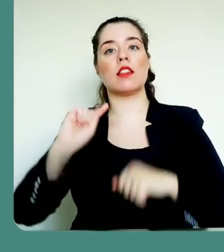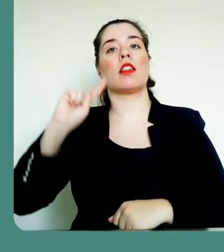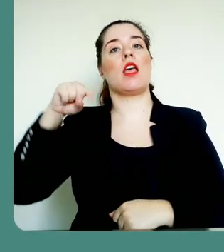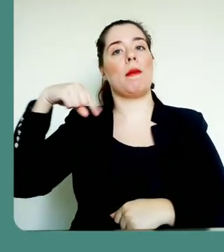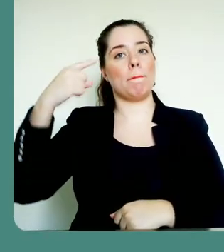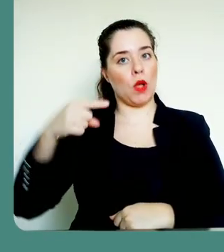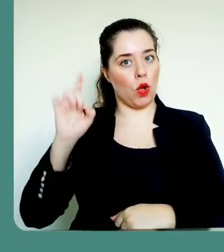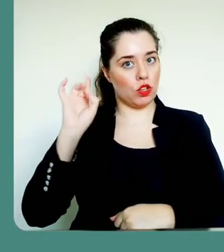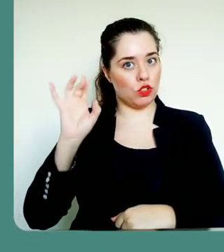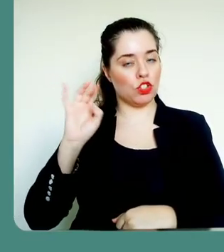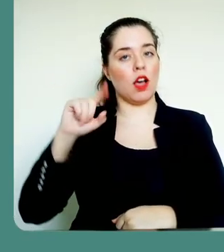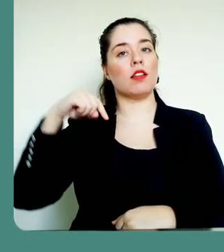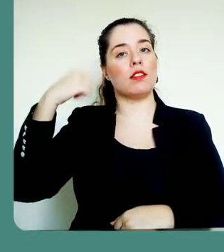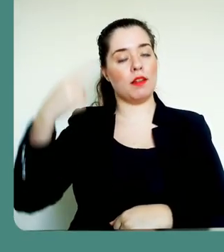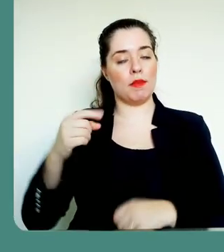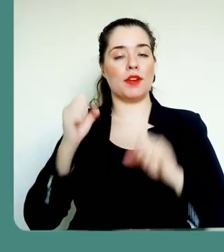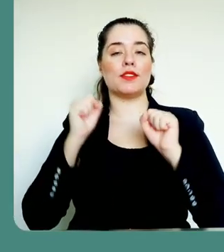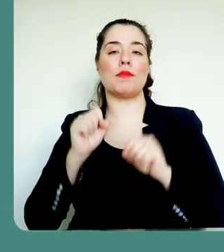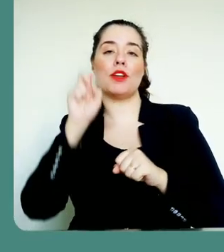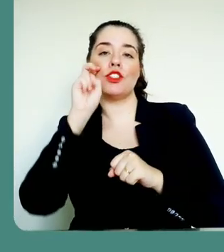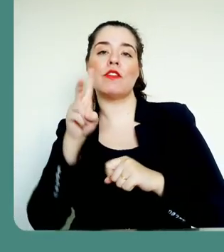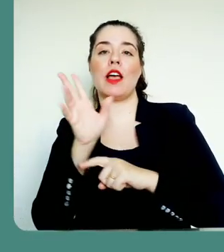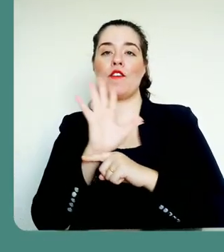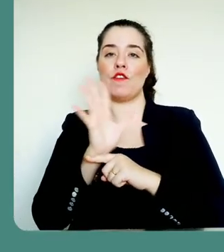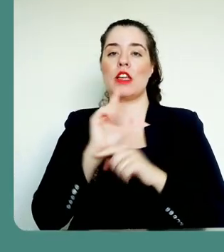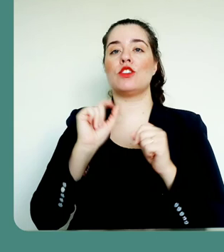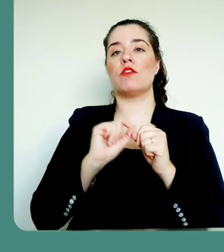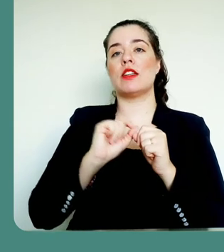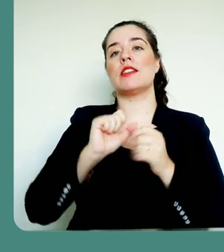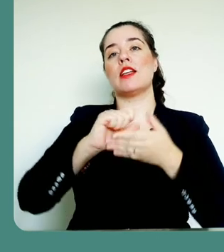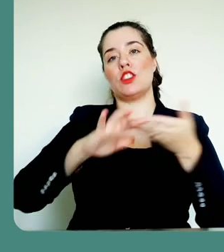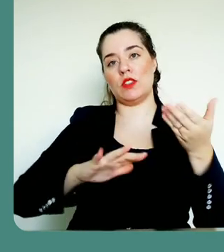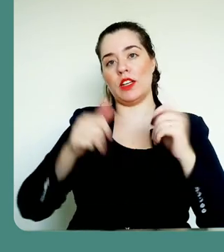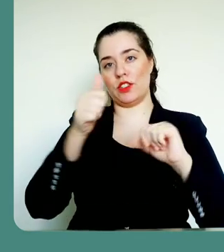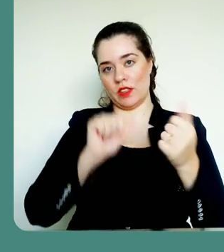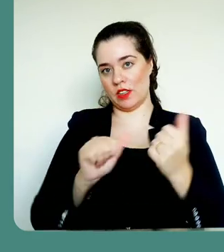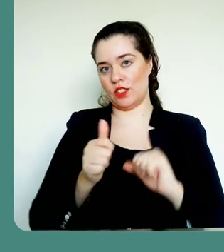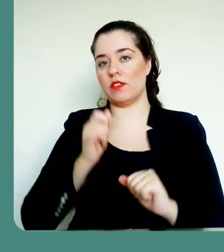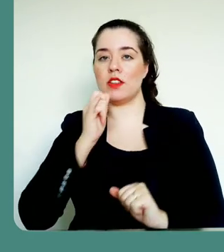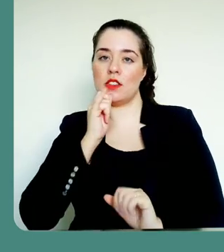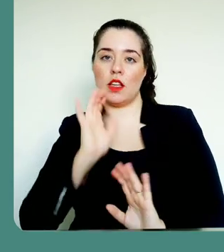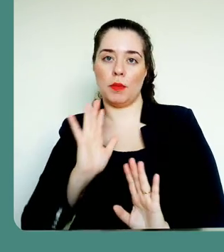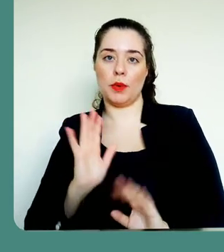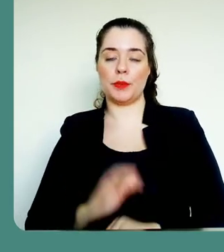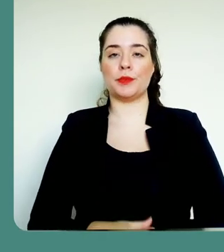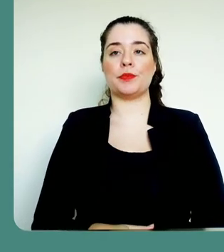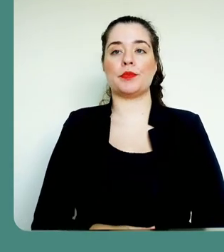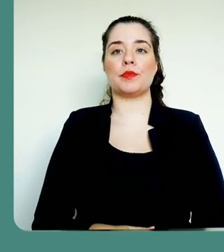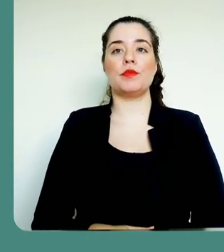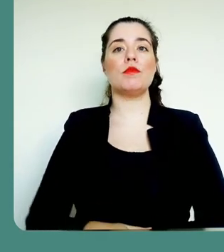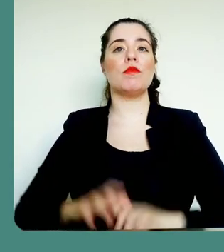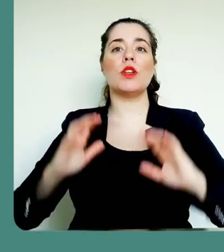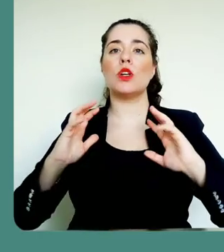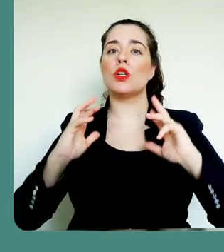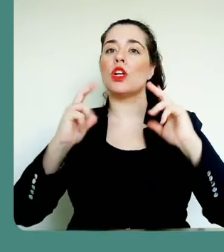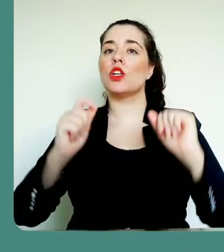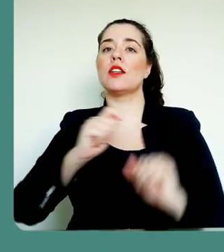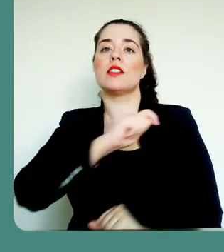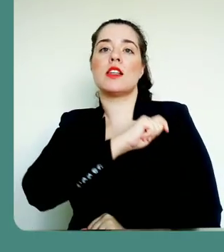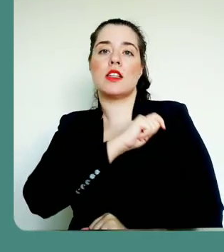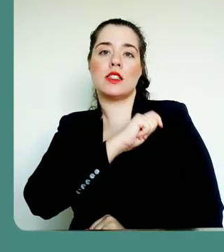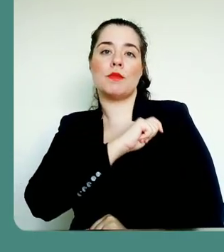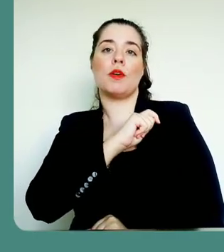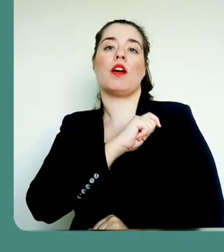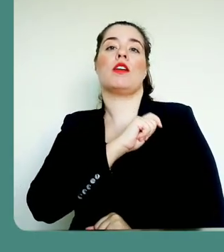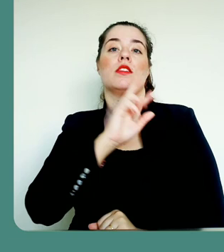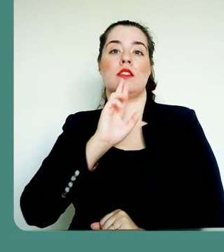preenchimento dessas informações que ele pode então assistir o vídeo e fazer a atividade avaliativa, por exemplo. Todas as